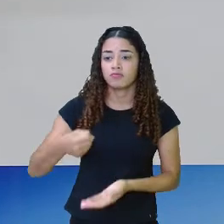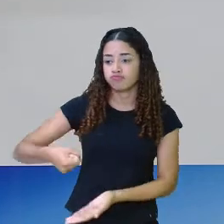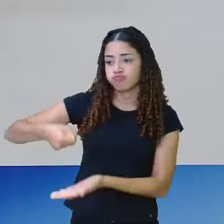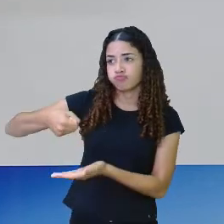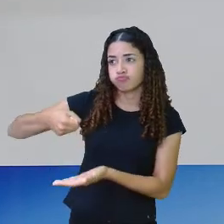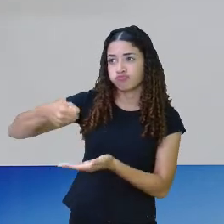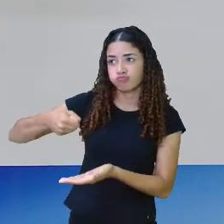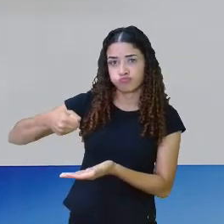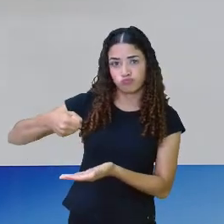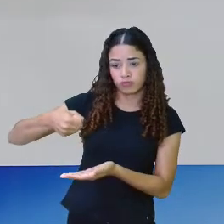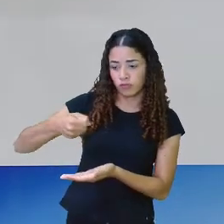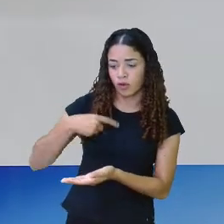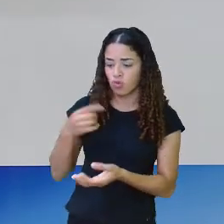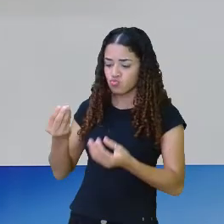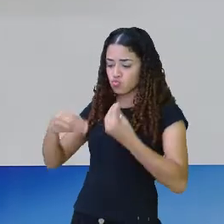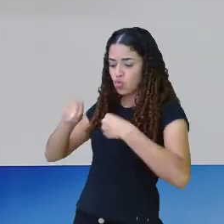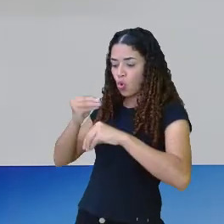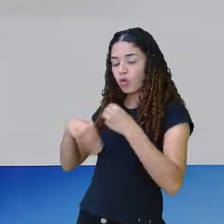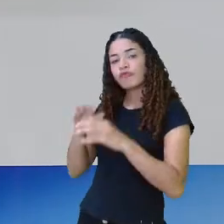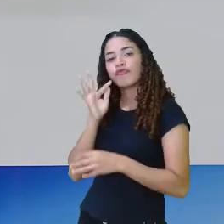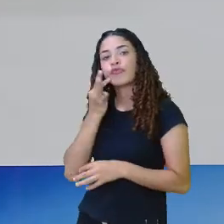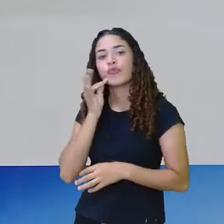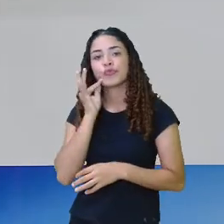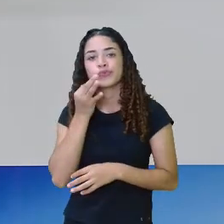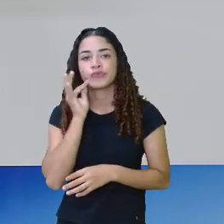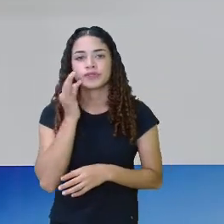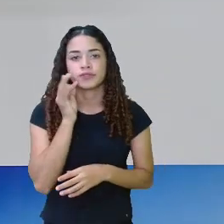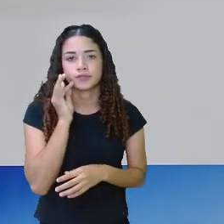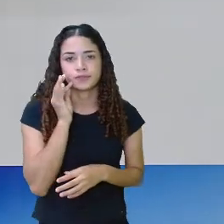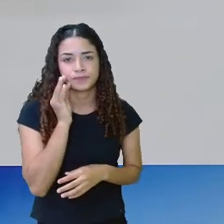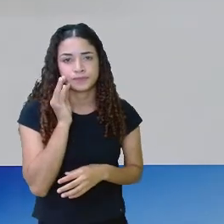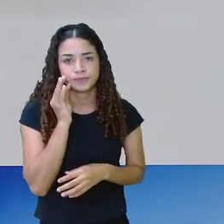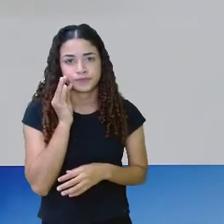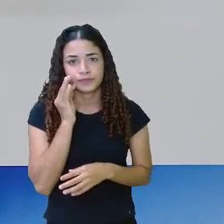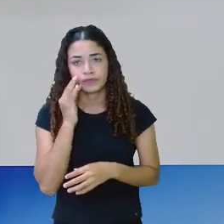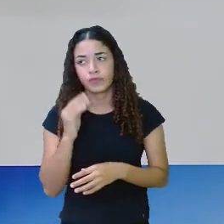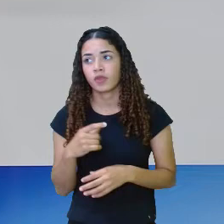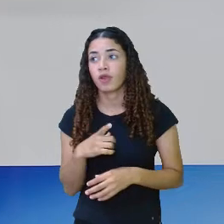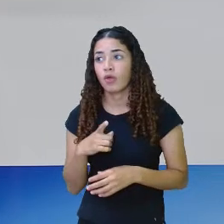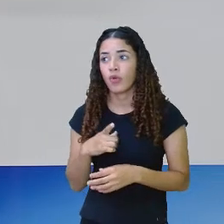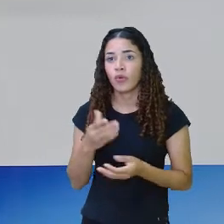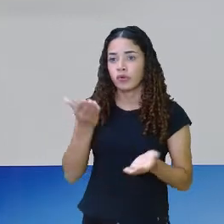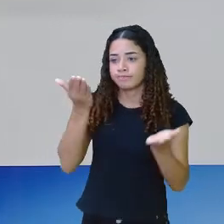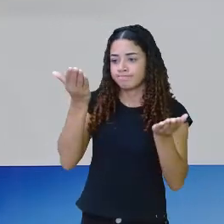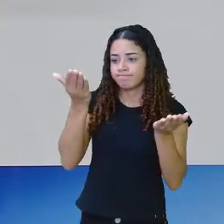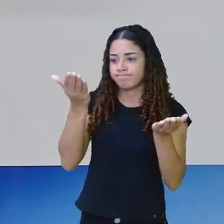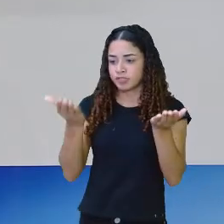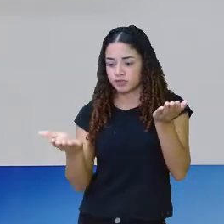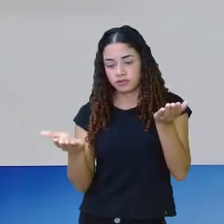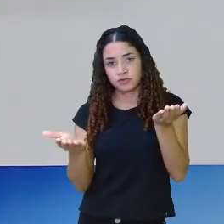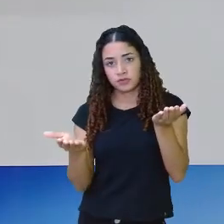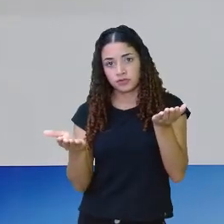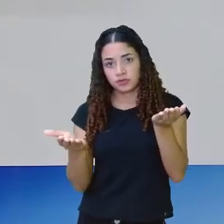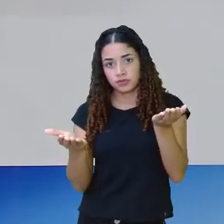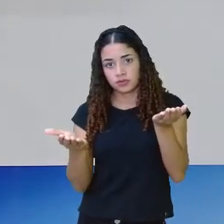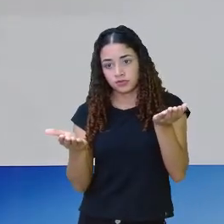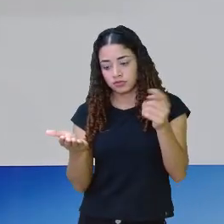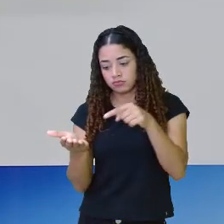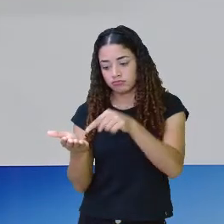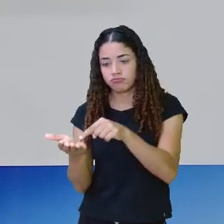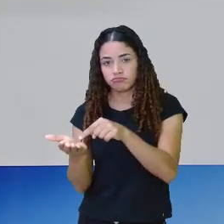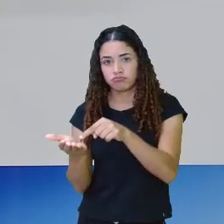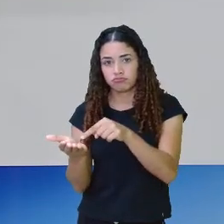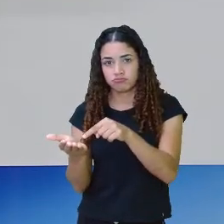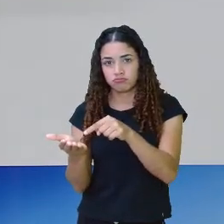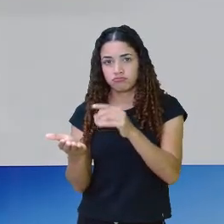onde eu botei as frutas, um cesto de frutas. Coloquei de um lado da balança. Exemplo semelhante ao do começo